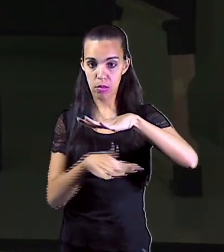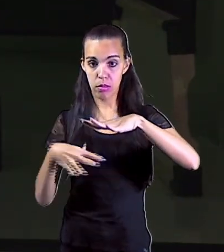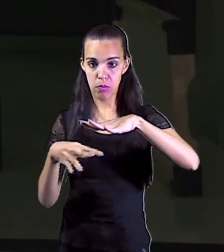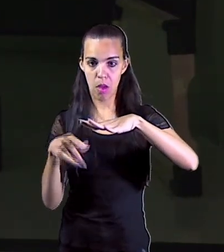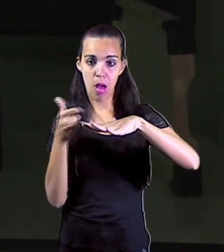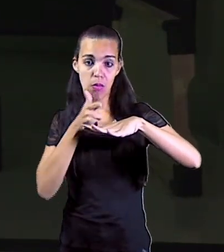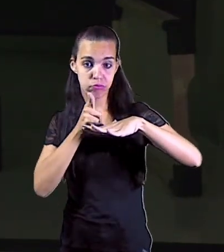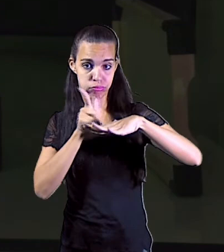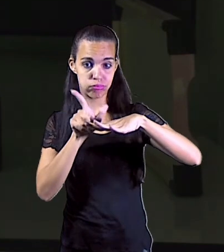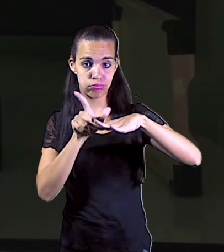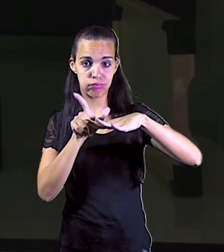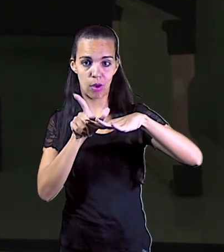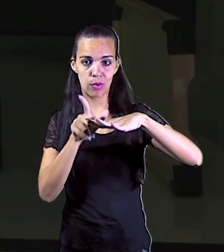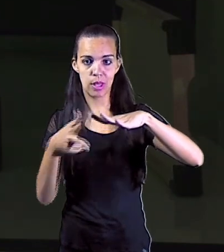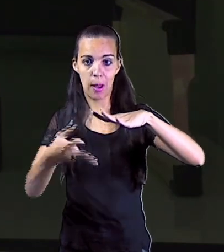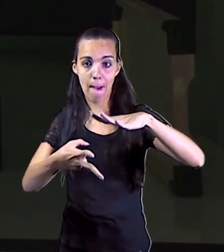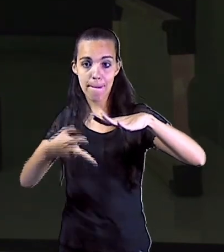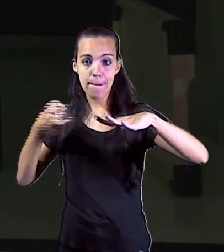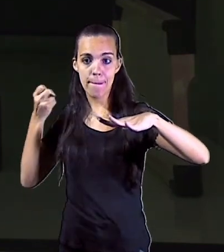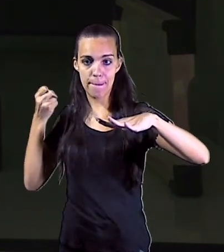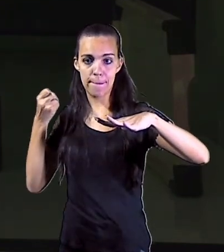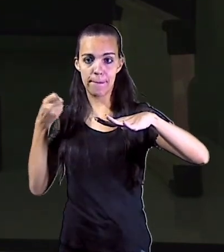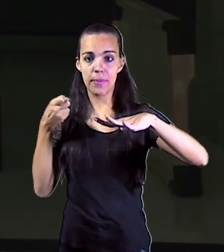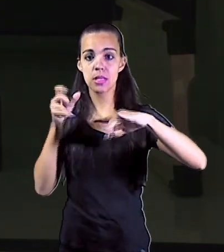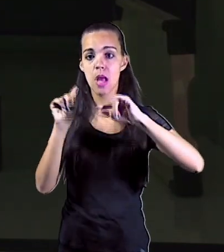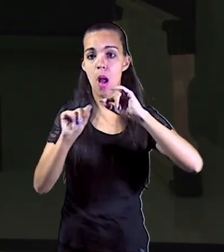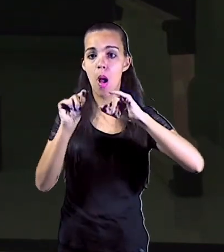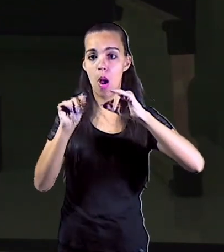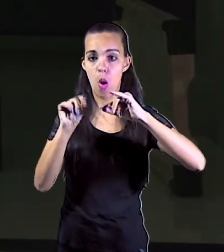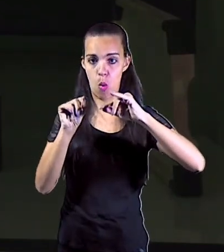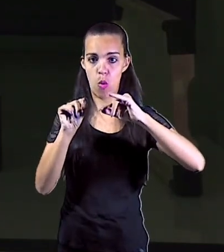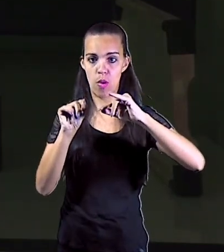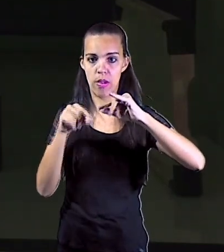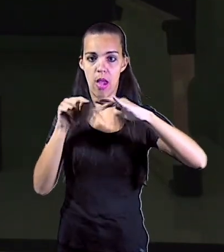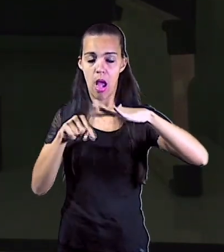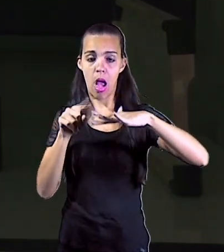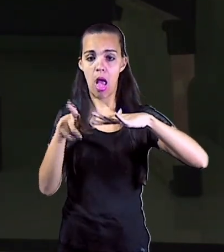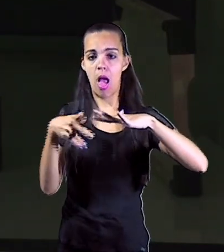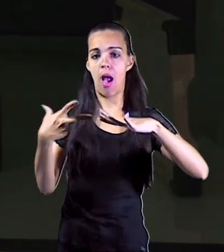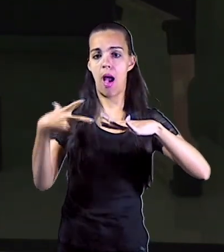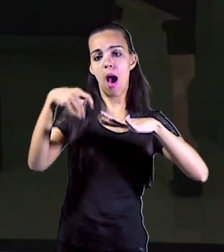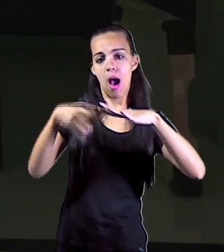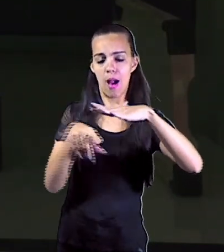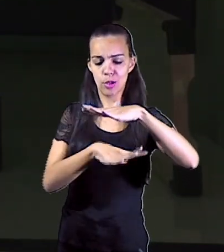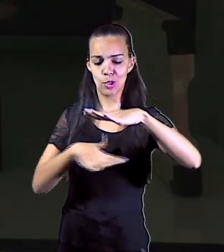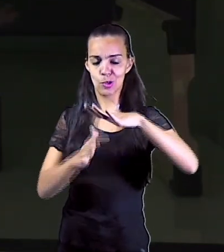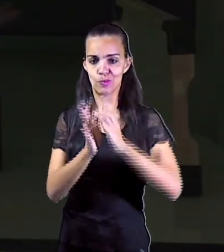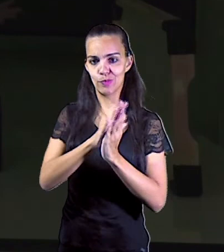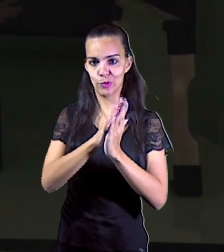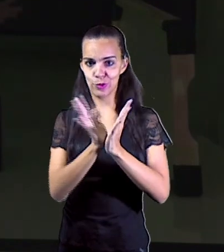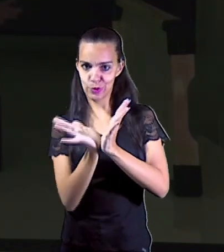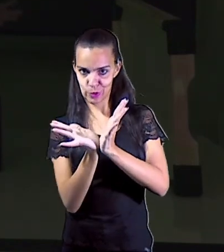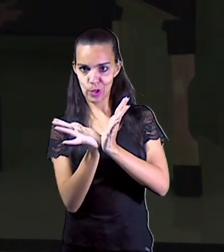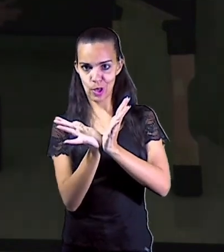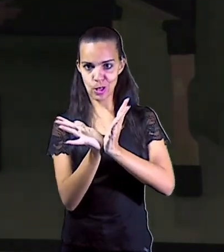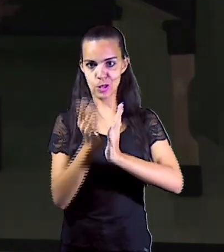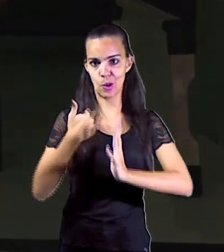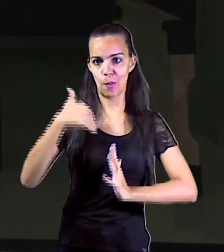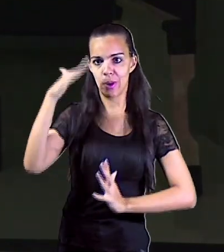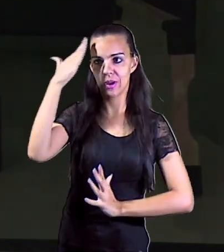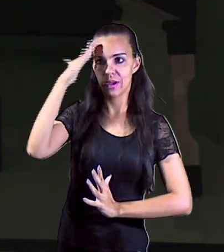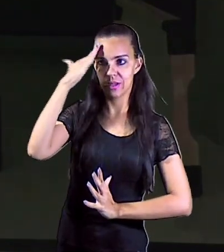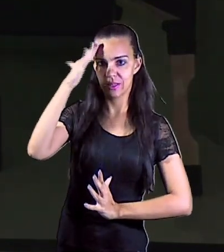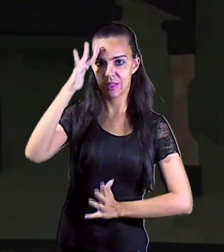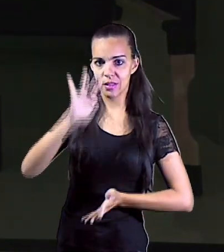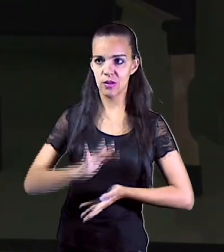você iluminar de um lado para o outro, a sombra vai ficar maior, tá? Para o lado de cá, o lado oposto a um